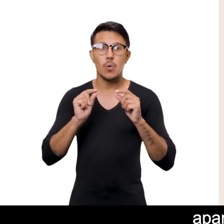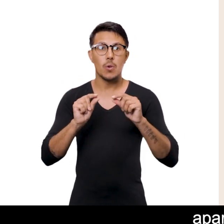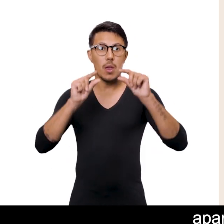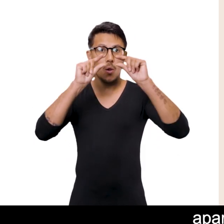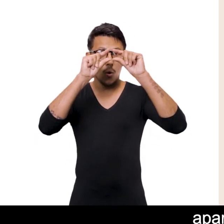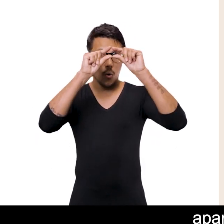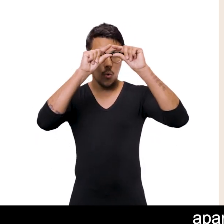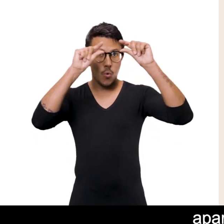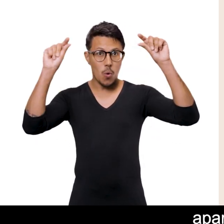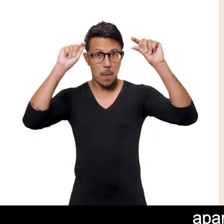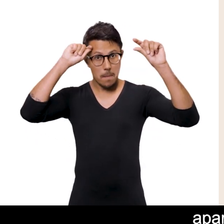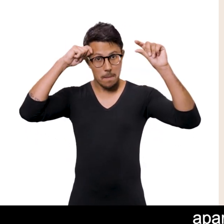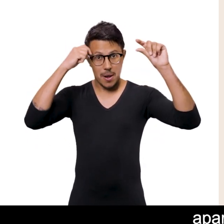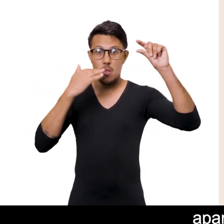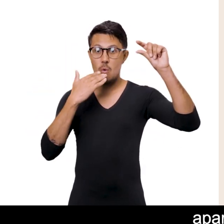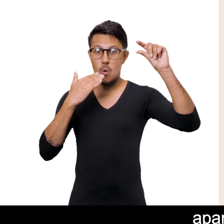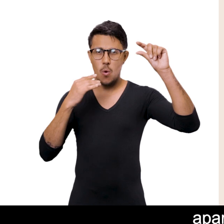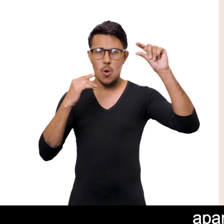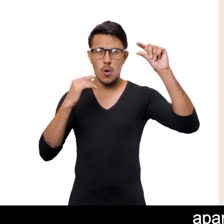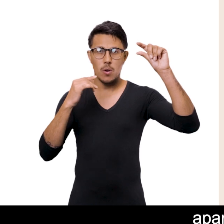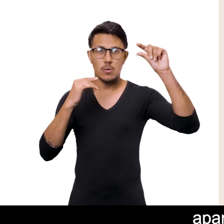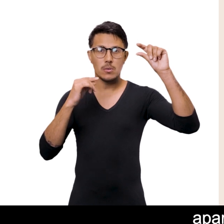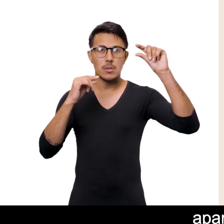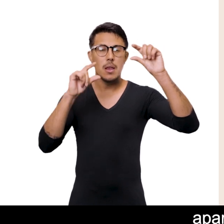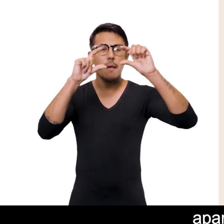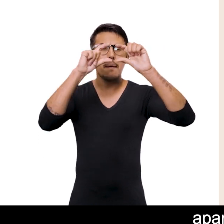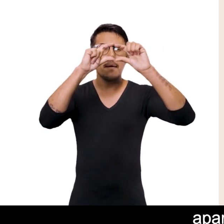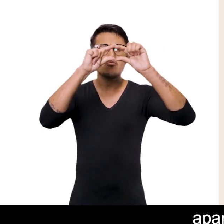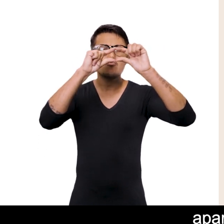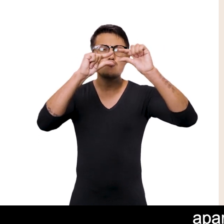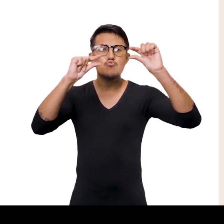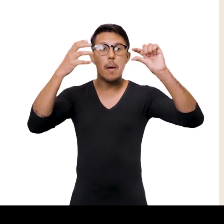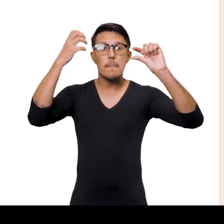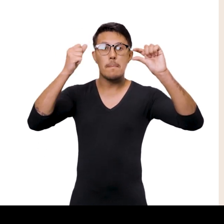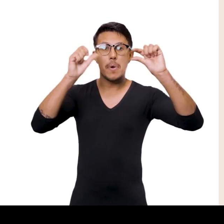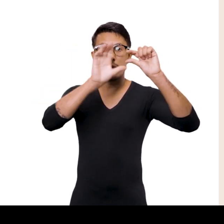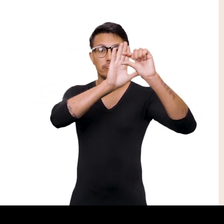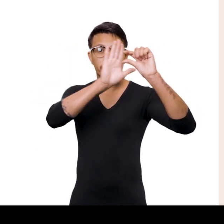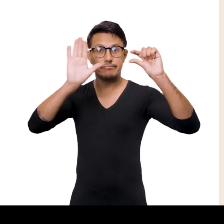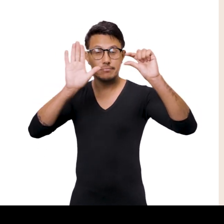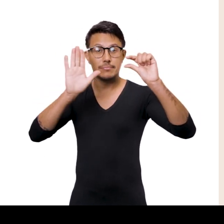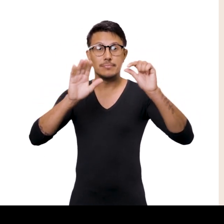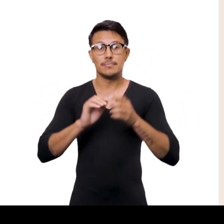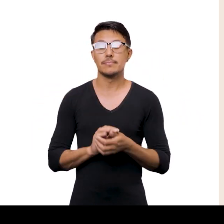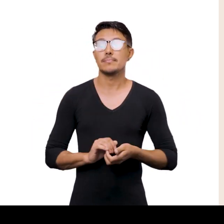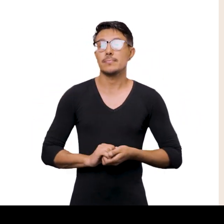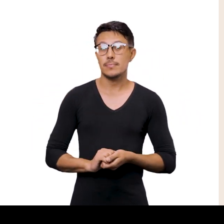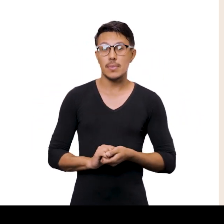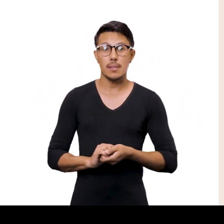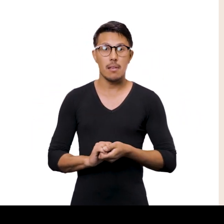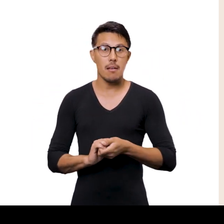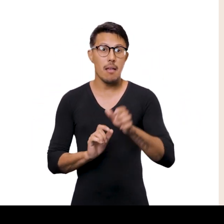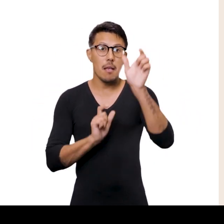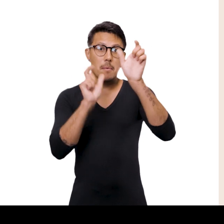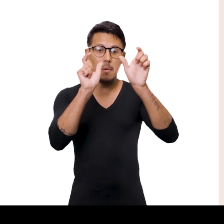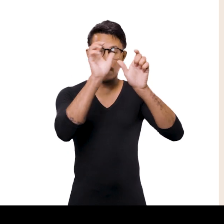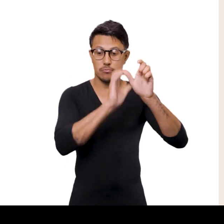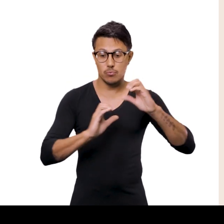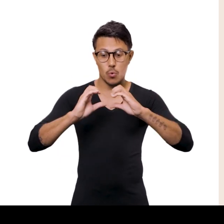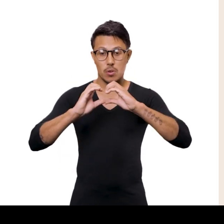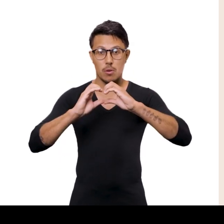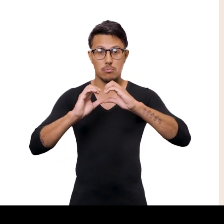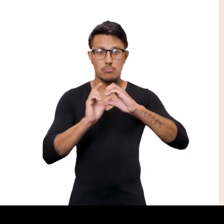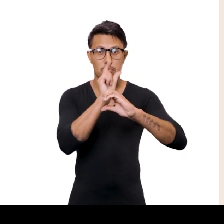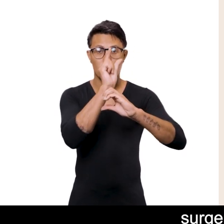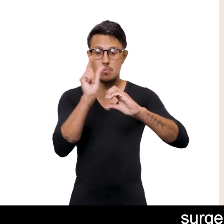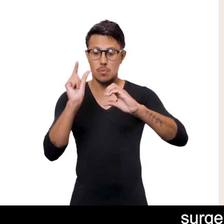na borda superior em preto, sobre uma fina faixa branca. As inscrições que rodeiam a